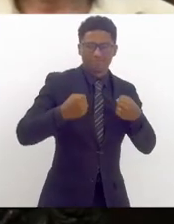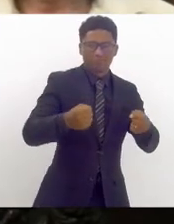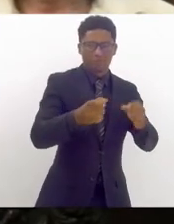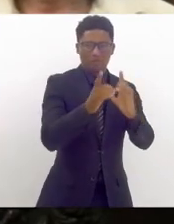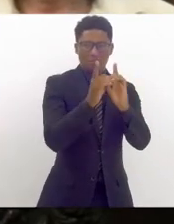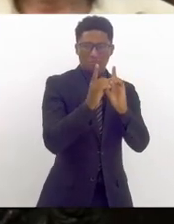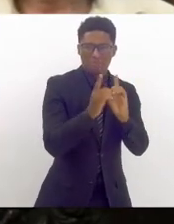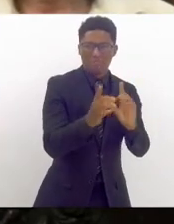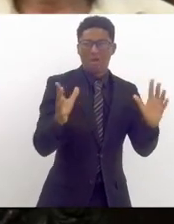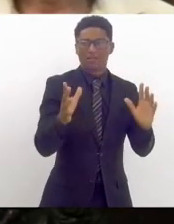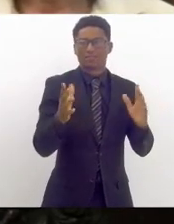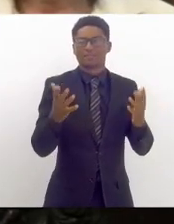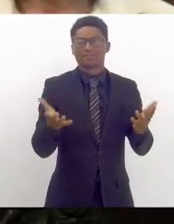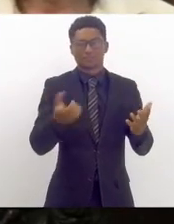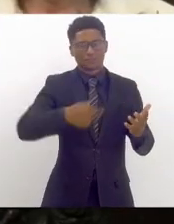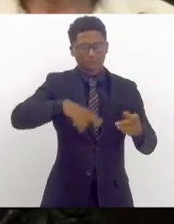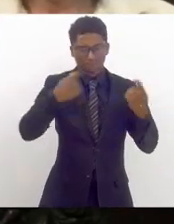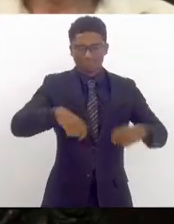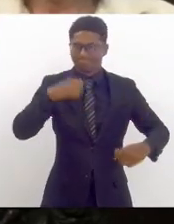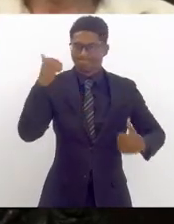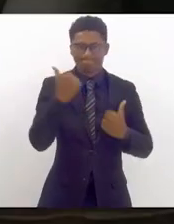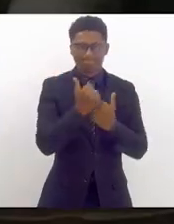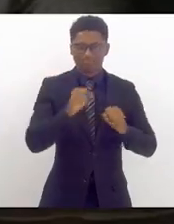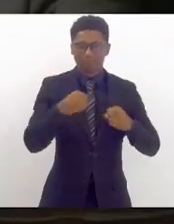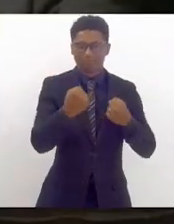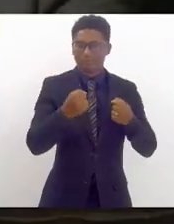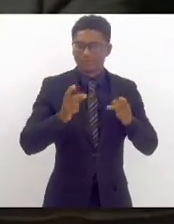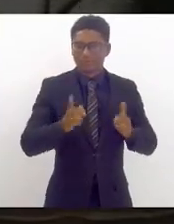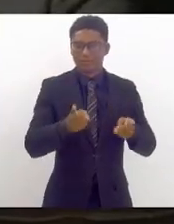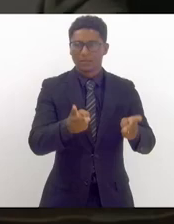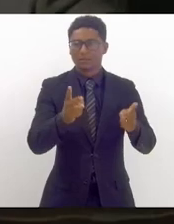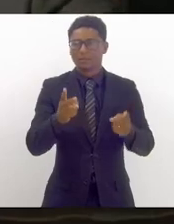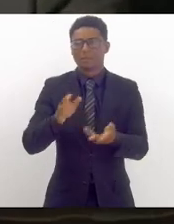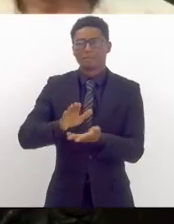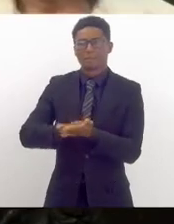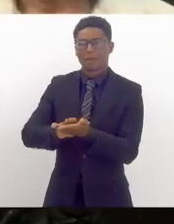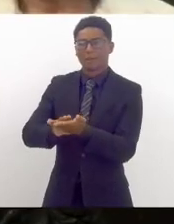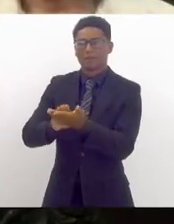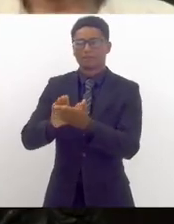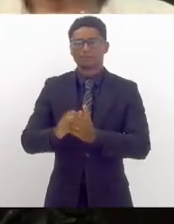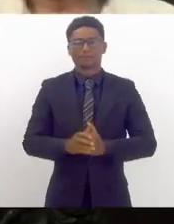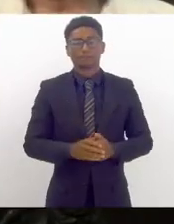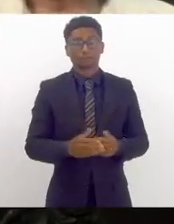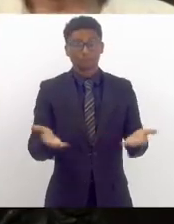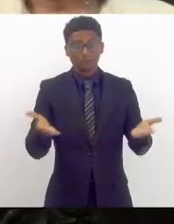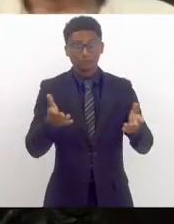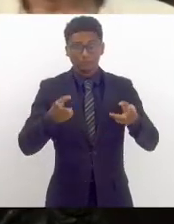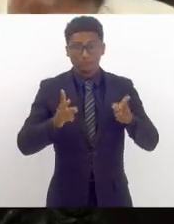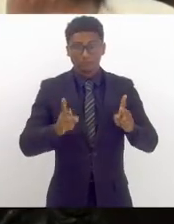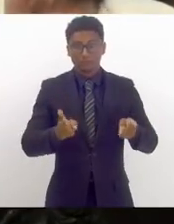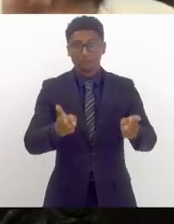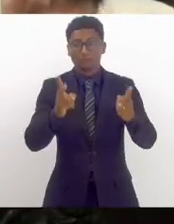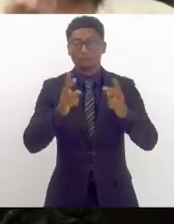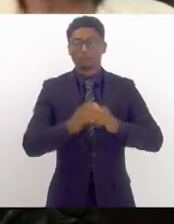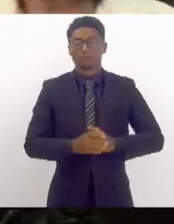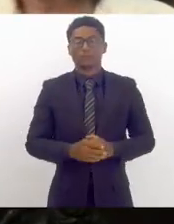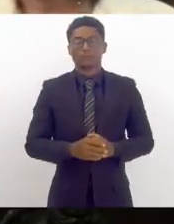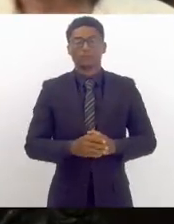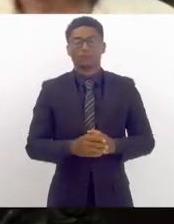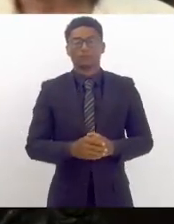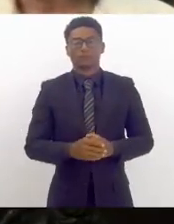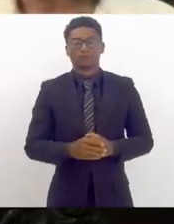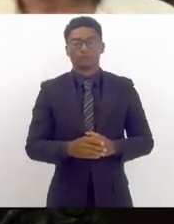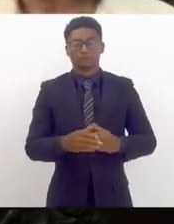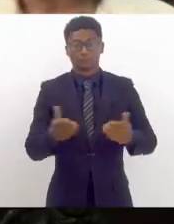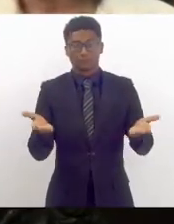temos sempre que defender. Parabéns, André Ciliano. Bom, vamos dar sequência, então. Então, agora,